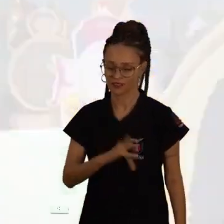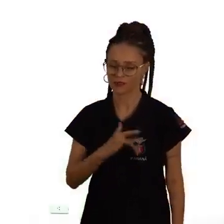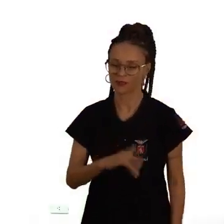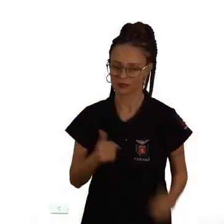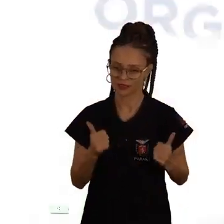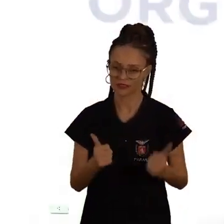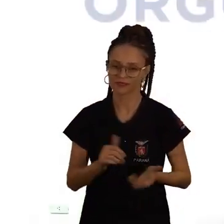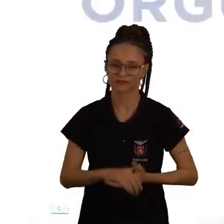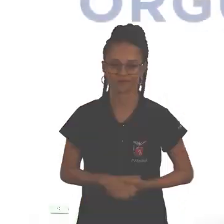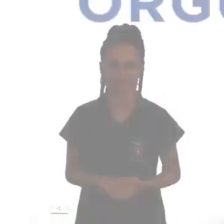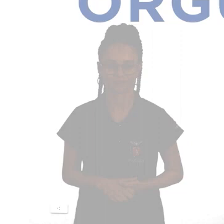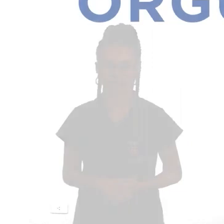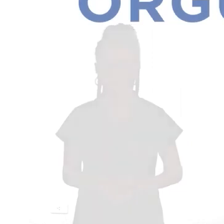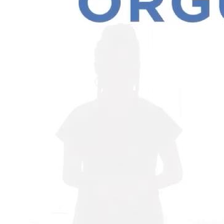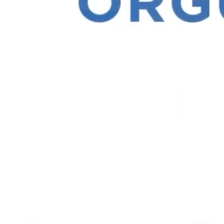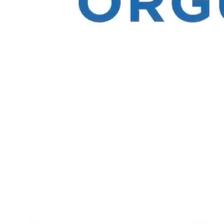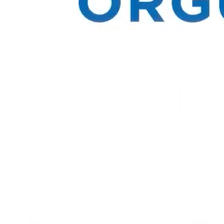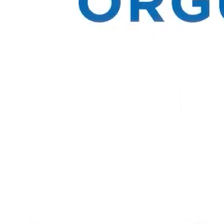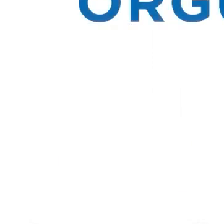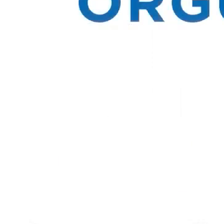pena.